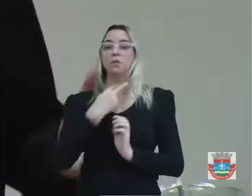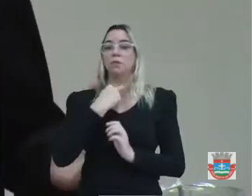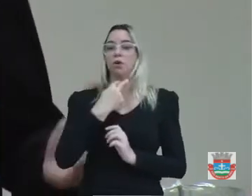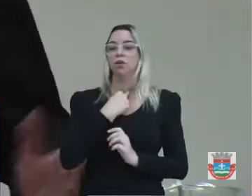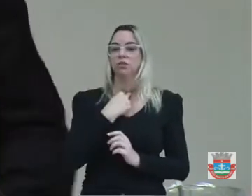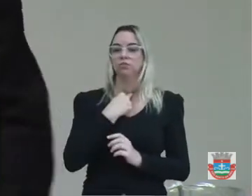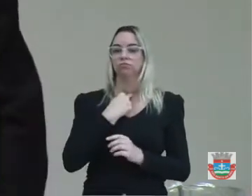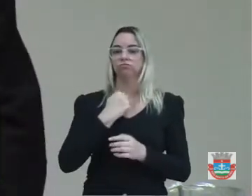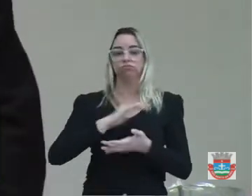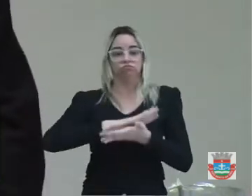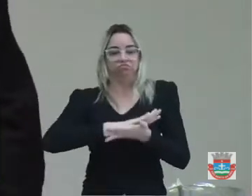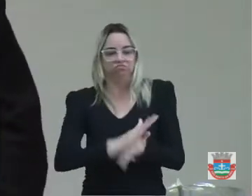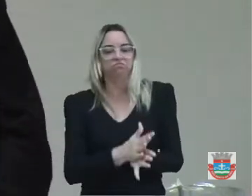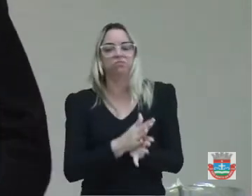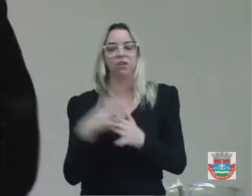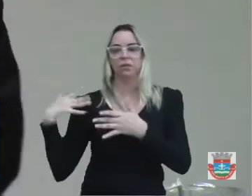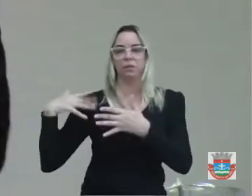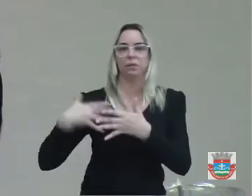dos professores de São Bento do Una.